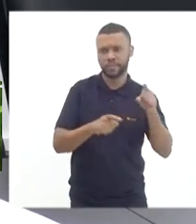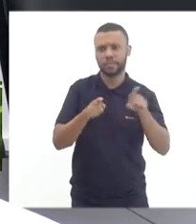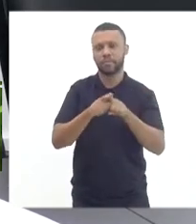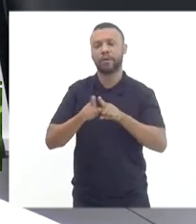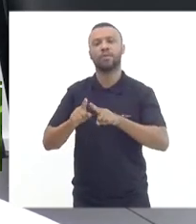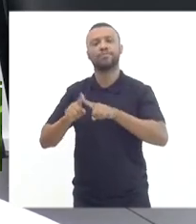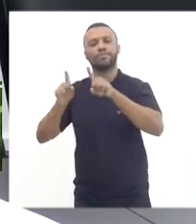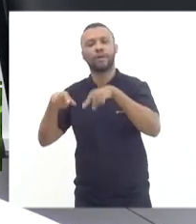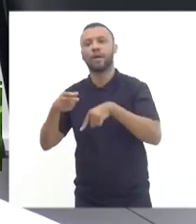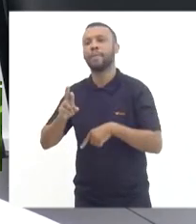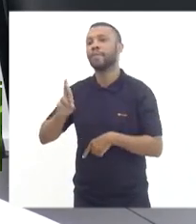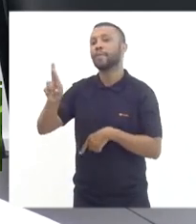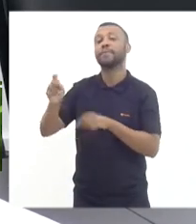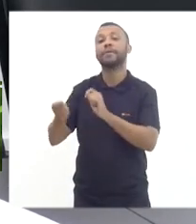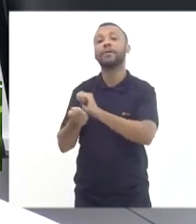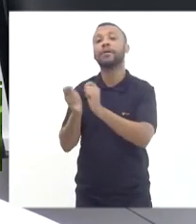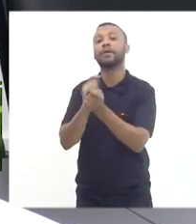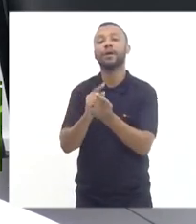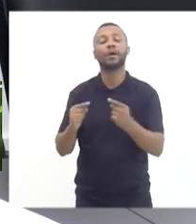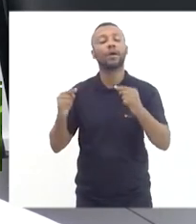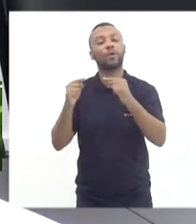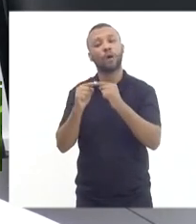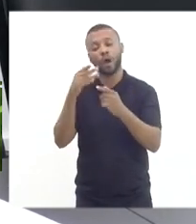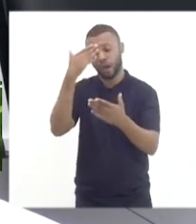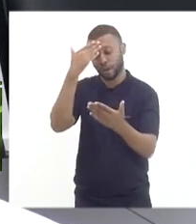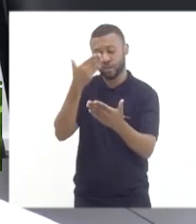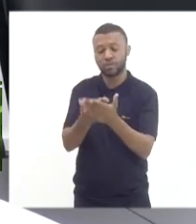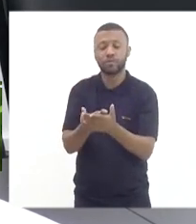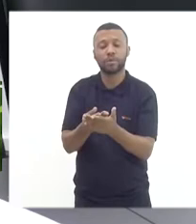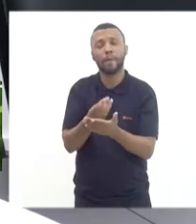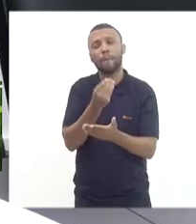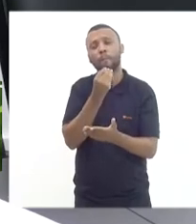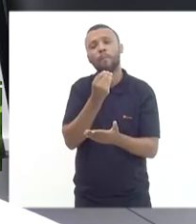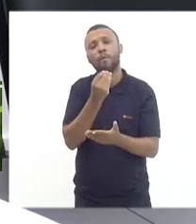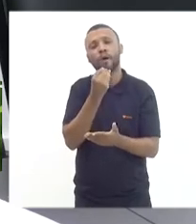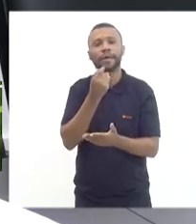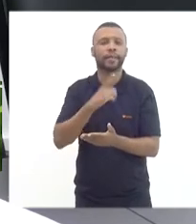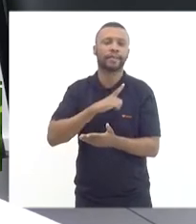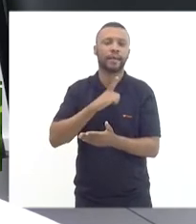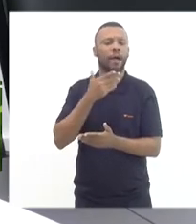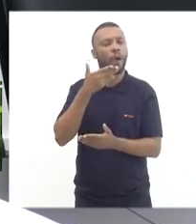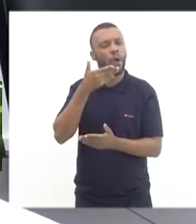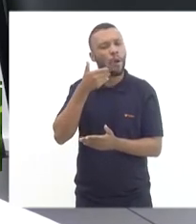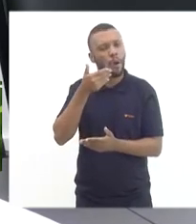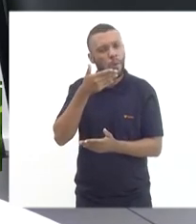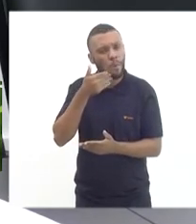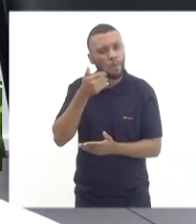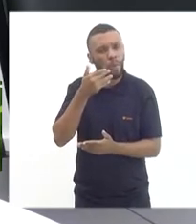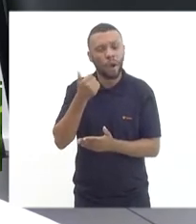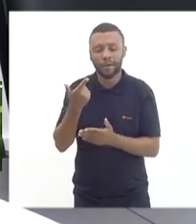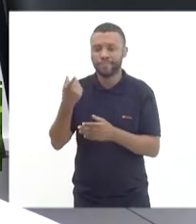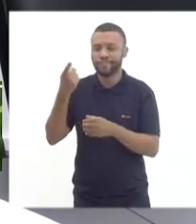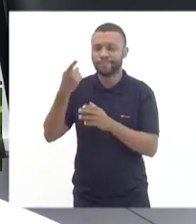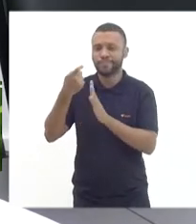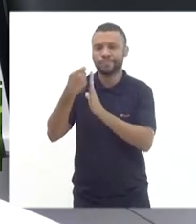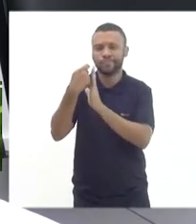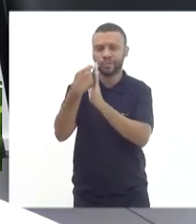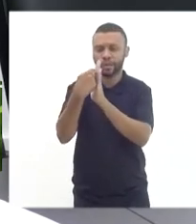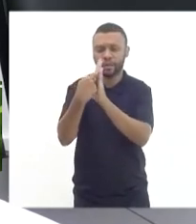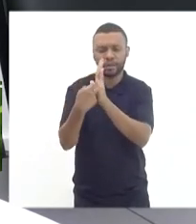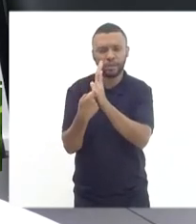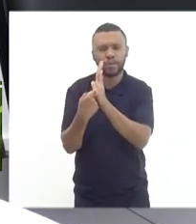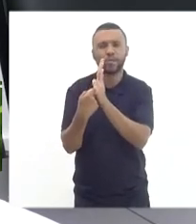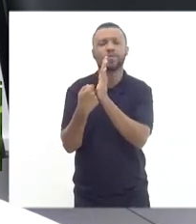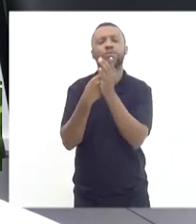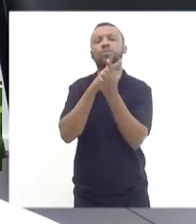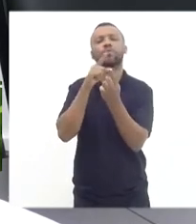responsável pelaquela conformidade. Quer dizer, eu acho que poderia ter um aprimoramento na redação de forma a